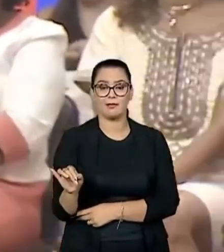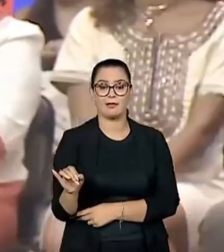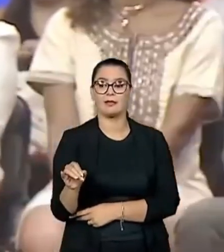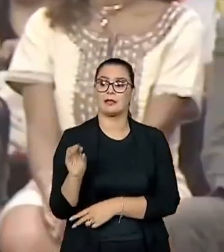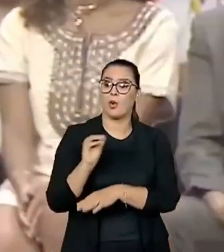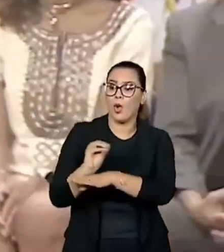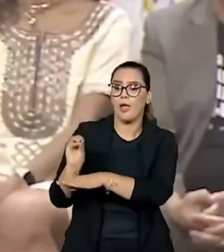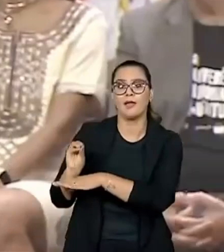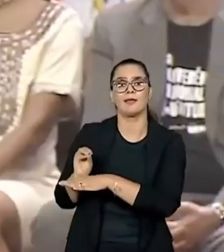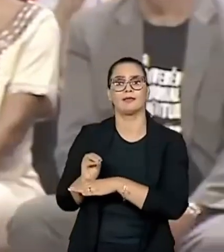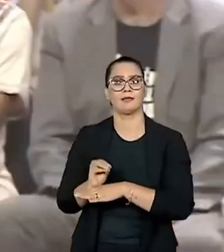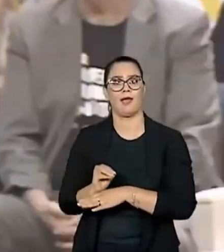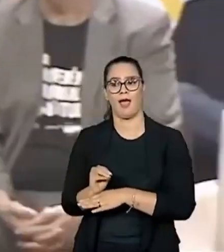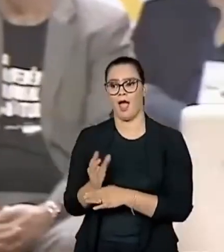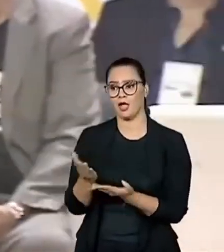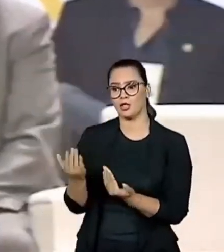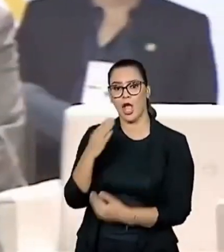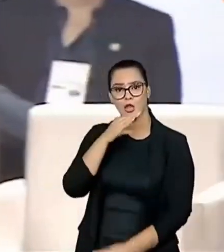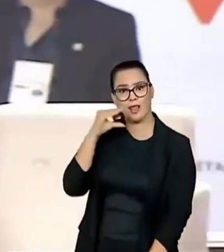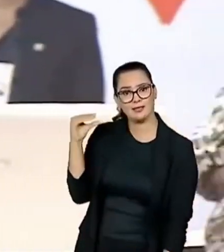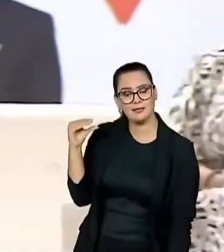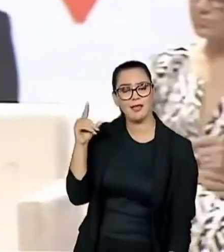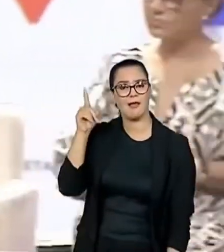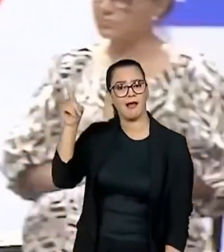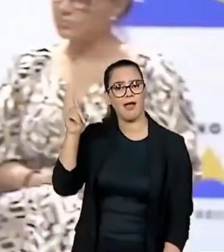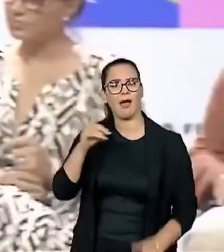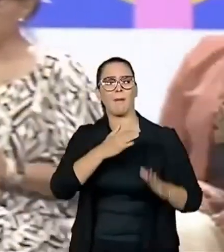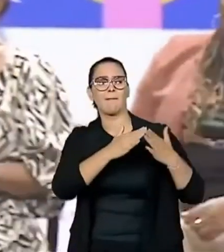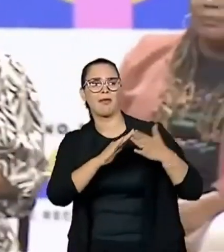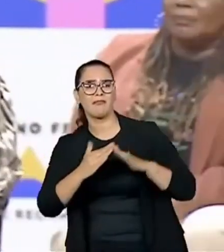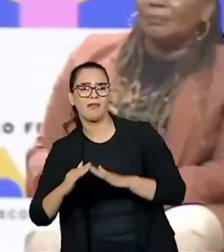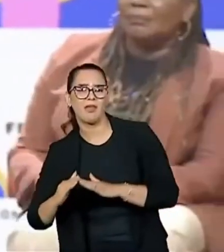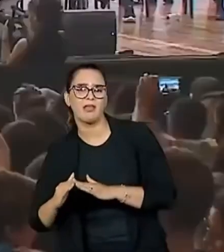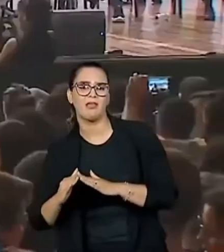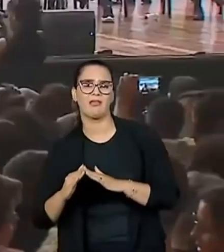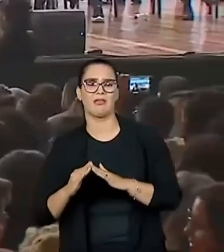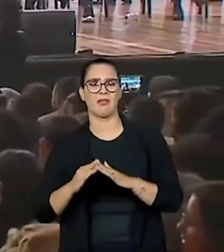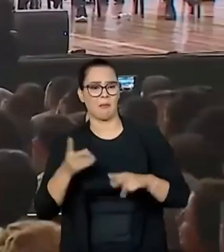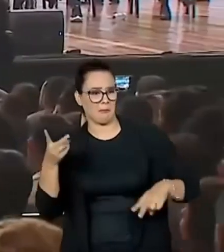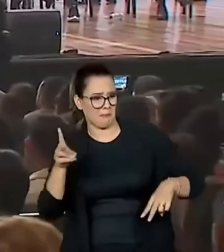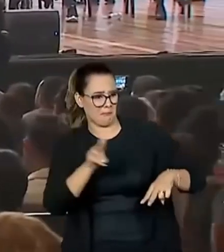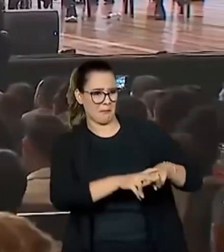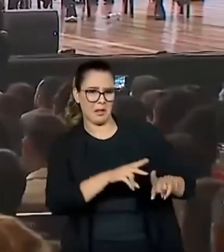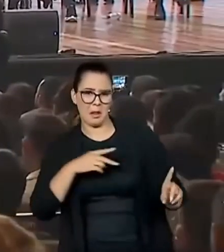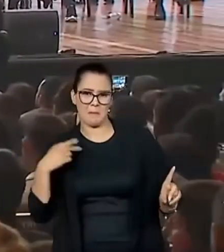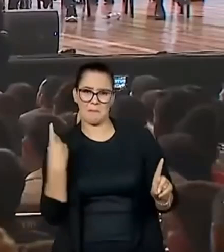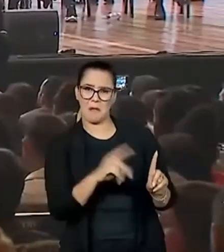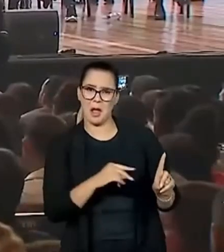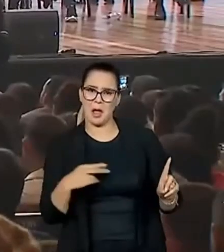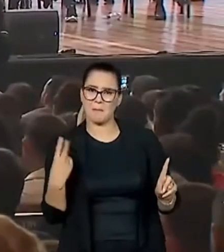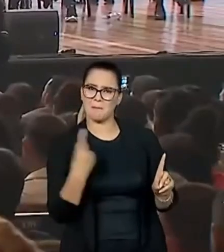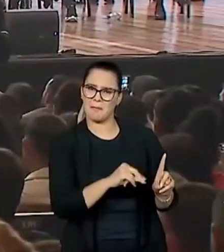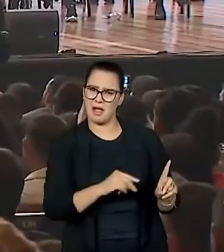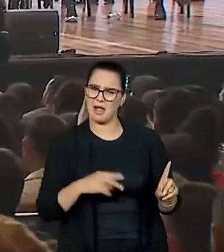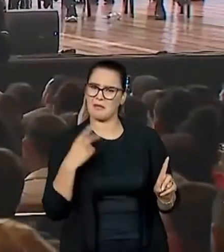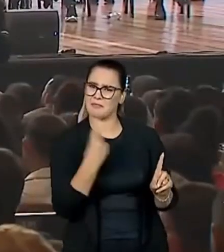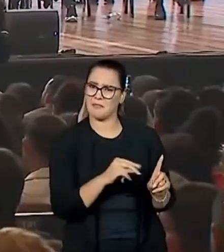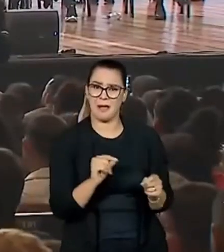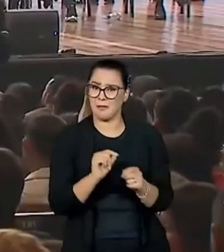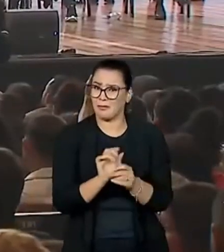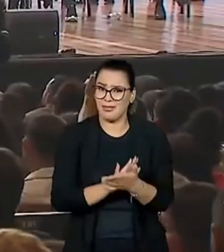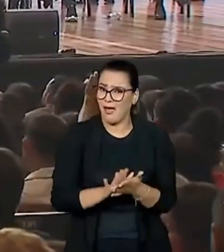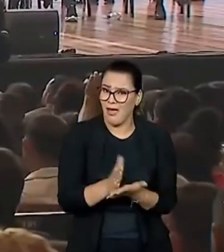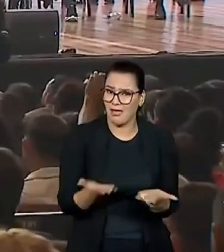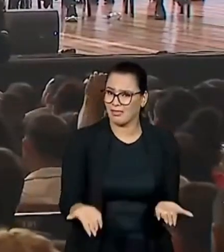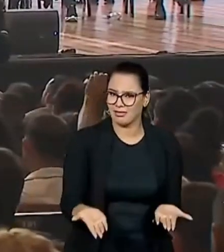vai cuidar dos adolescentes que estão aí na periferia, sendo presos a troco de nada, violentados a troco de